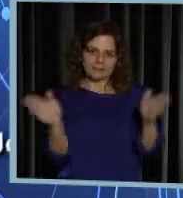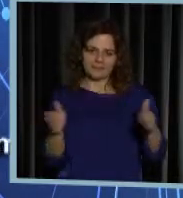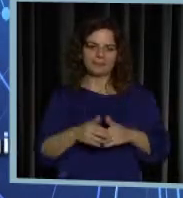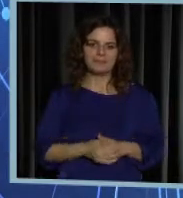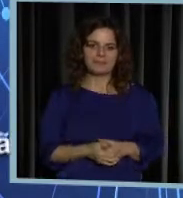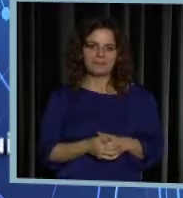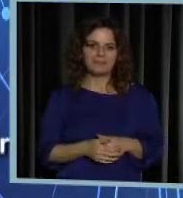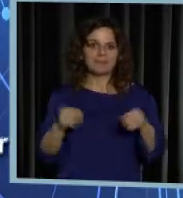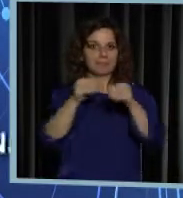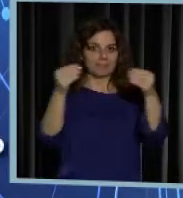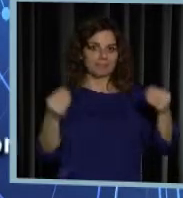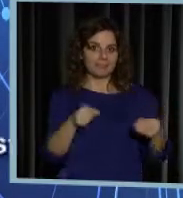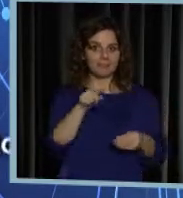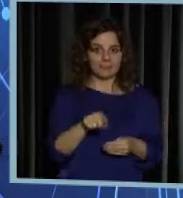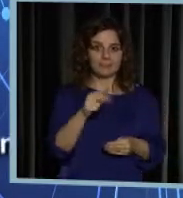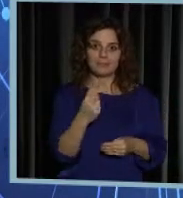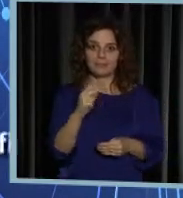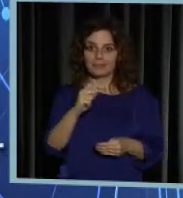Universidade Aberta.